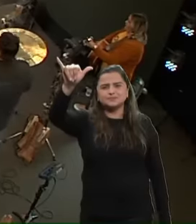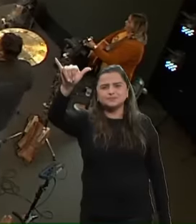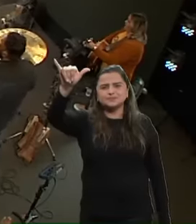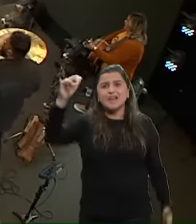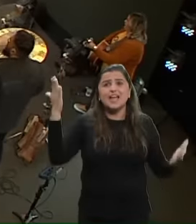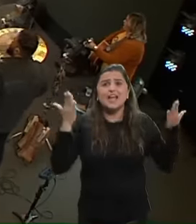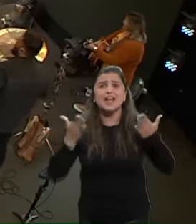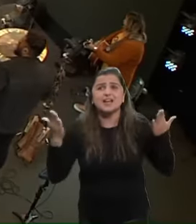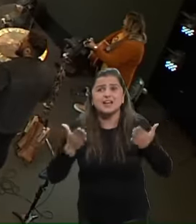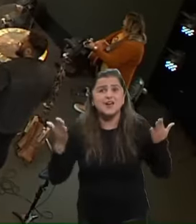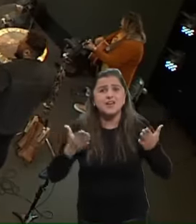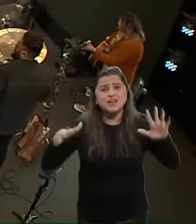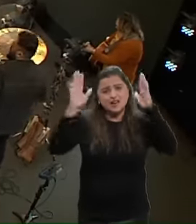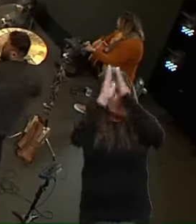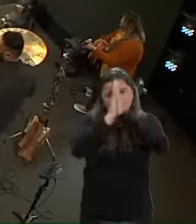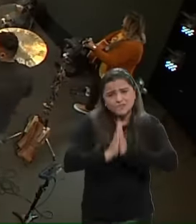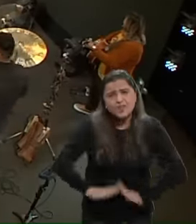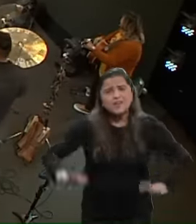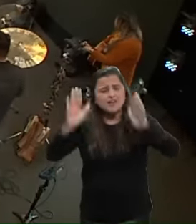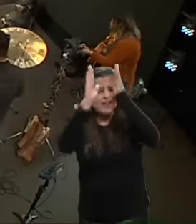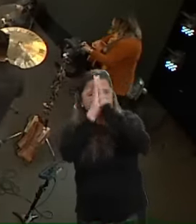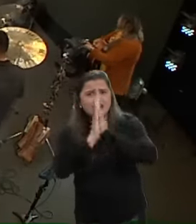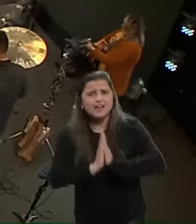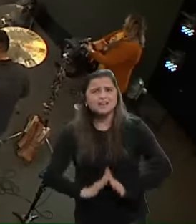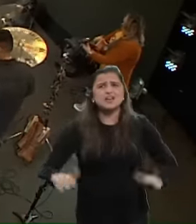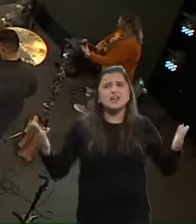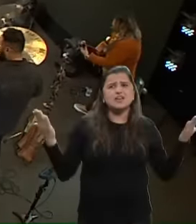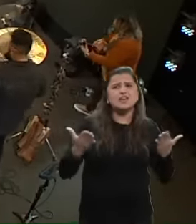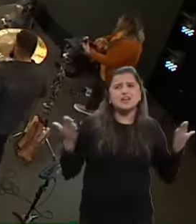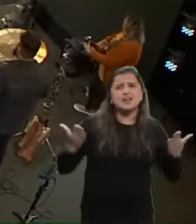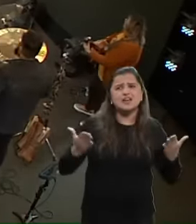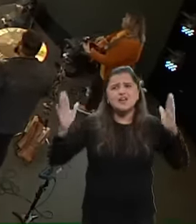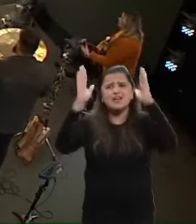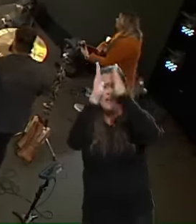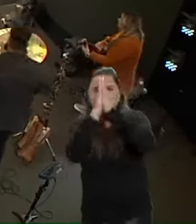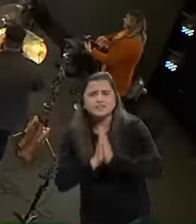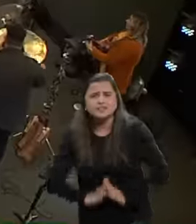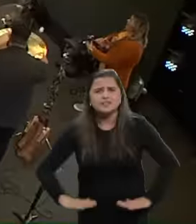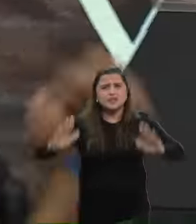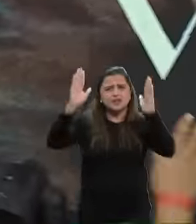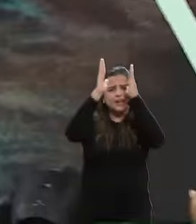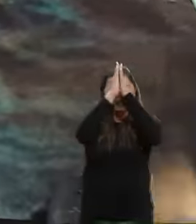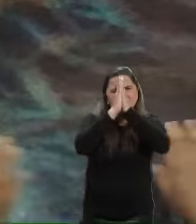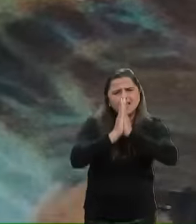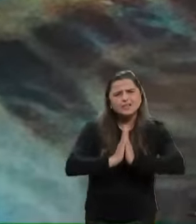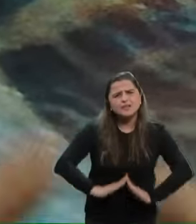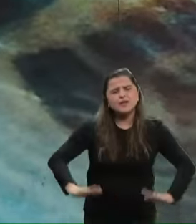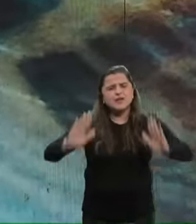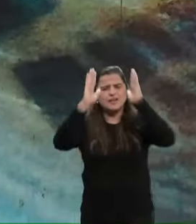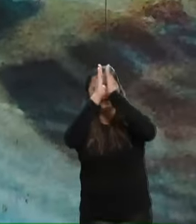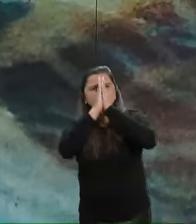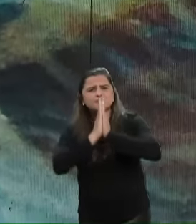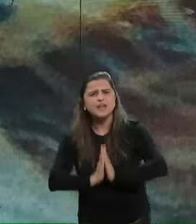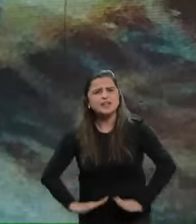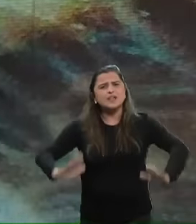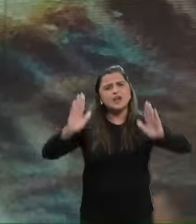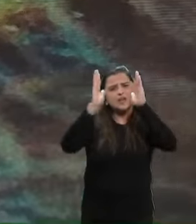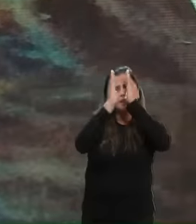Adora, adora, adora, adora, adora, adora, adora,